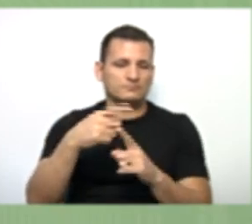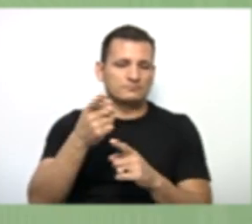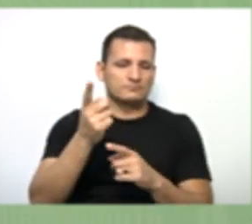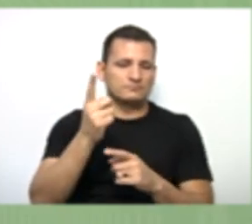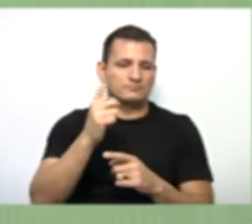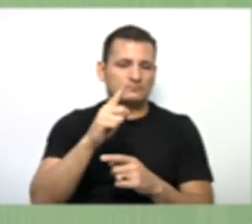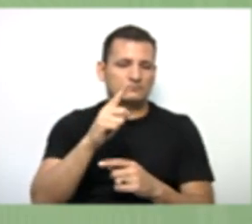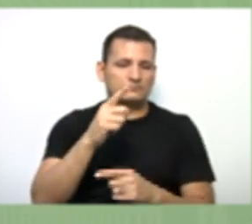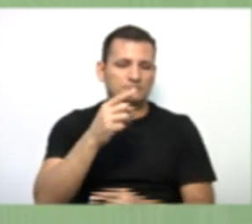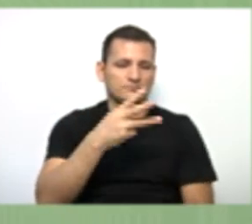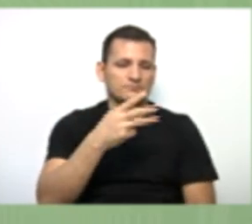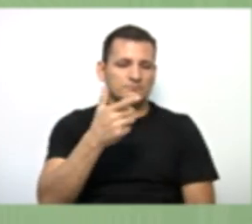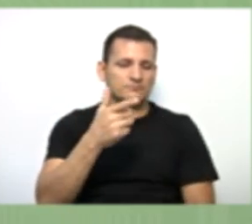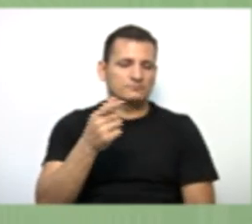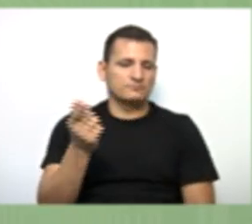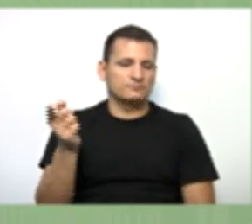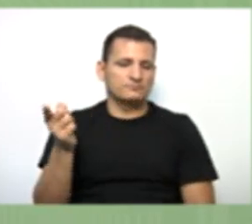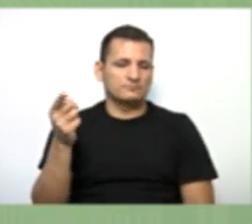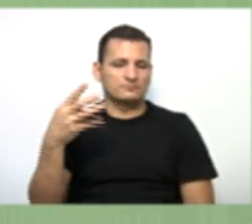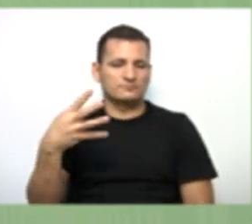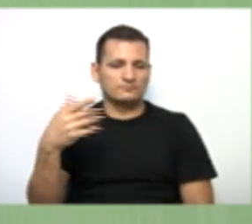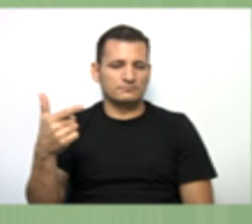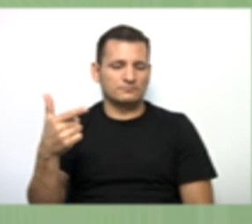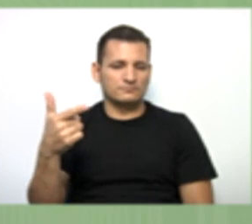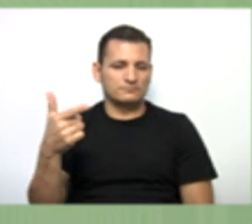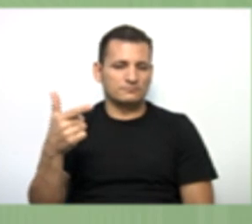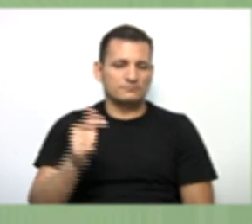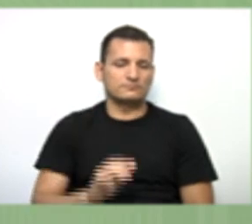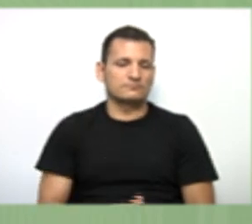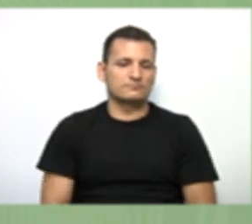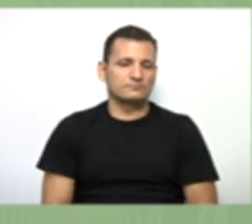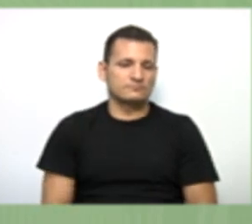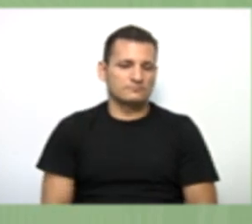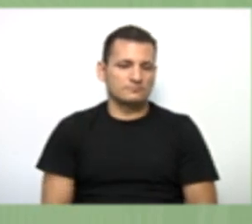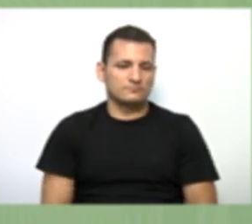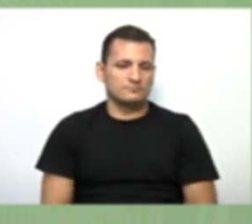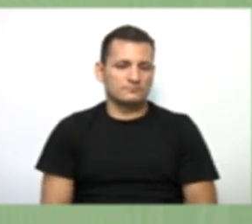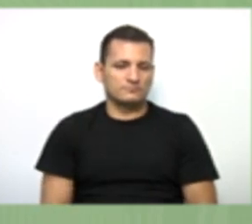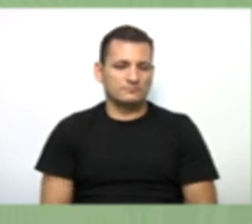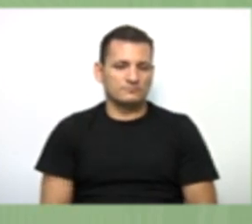32, você deve ter 42 aqui, e assim por diante, né?